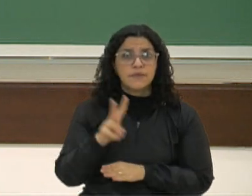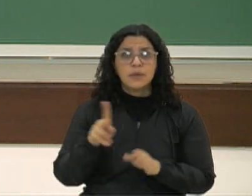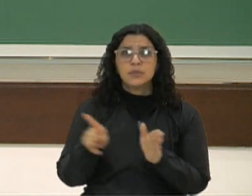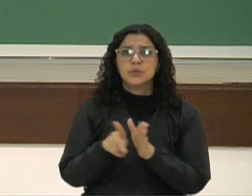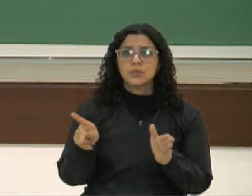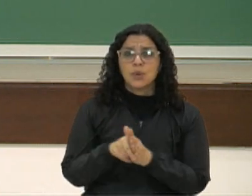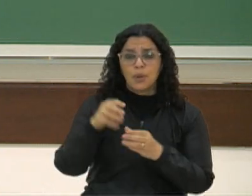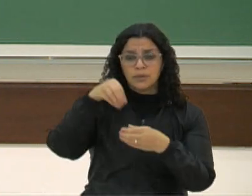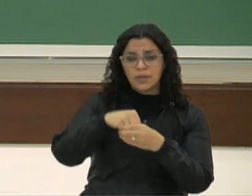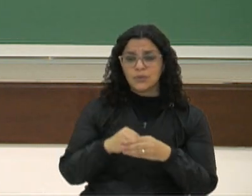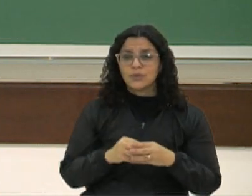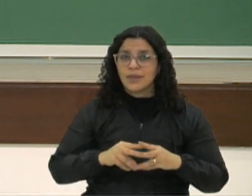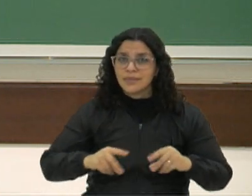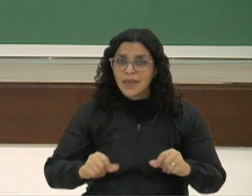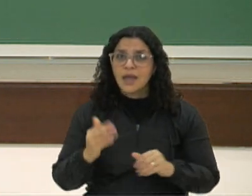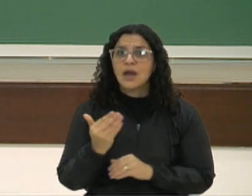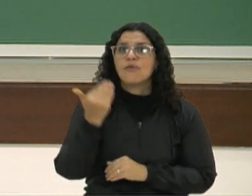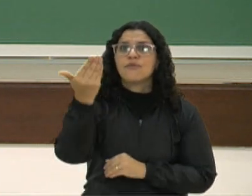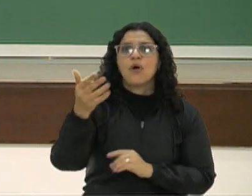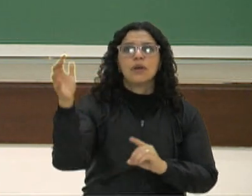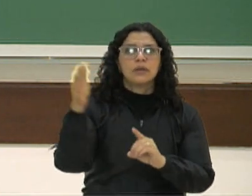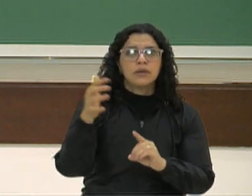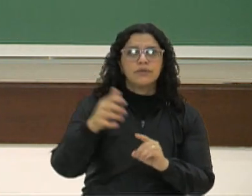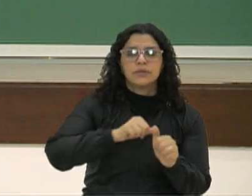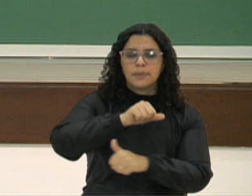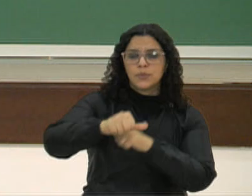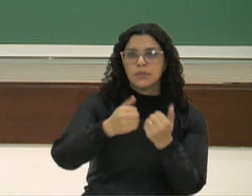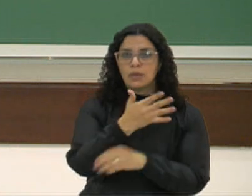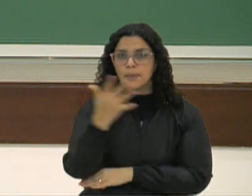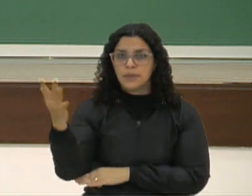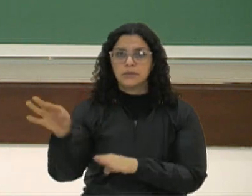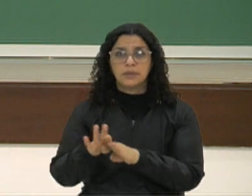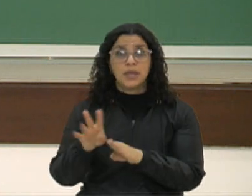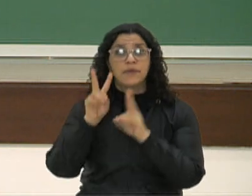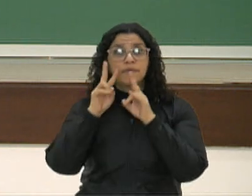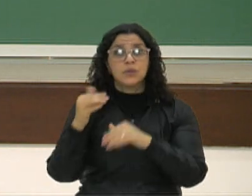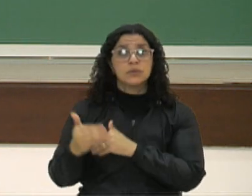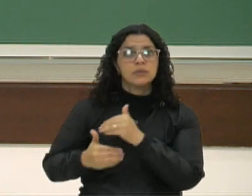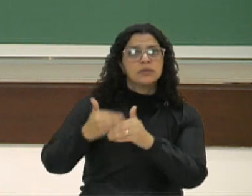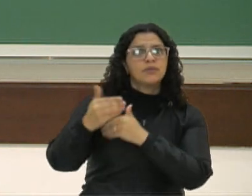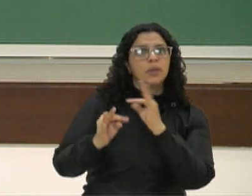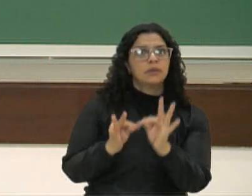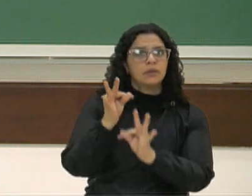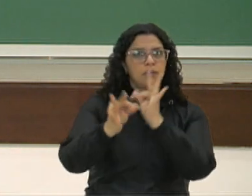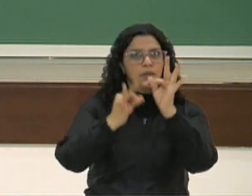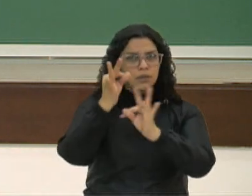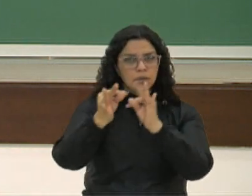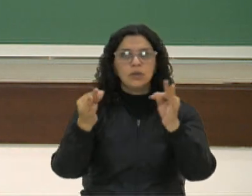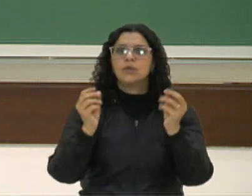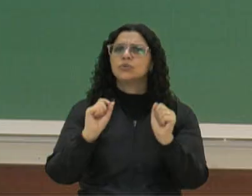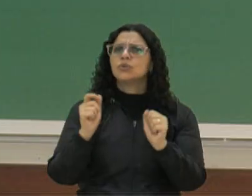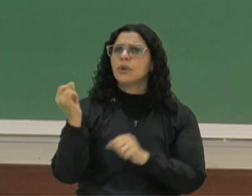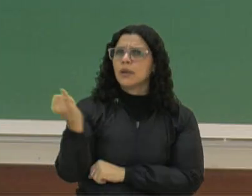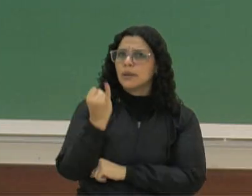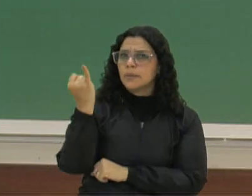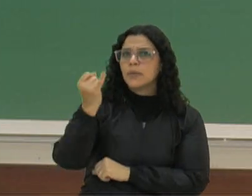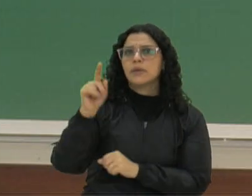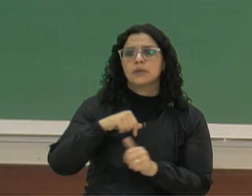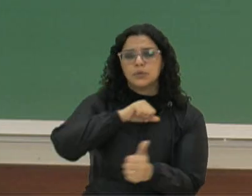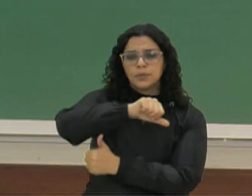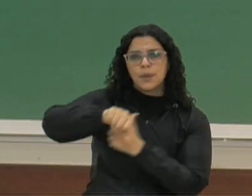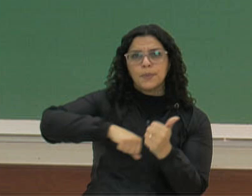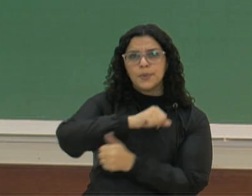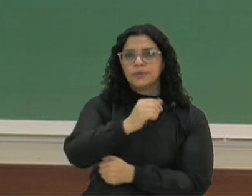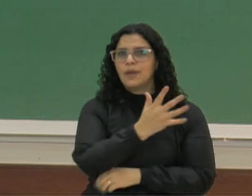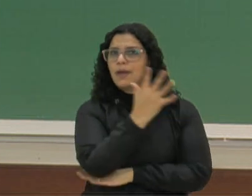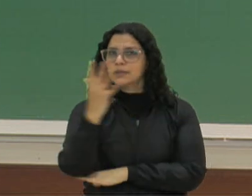agentes internos e externos, modeladores do relevo. Vimos o nosso desenvolvimento tecnológico, como ele foi importante na transformação